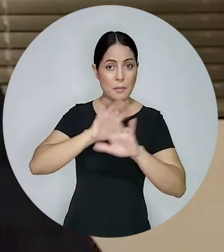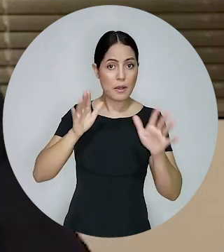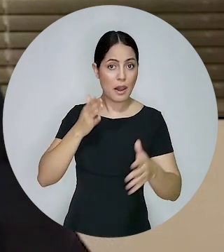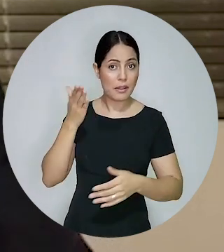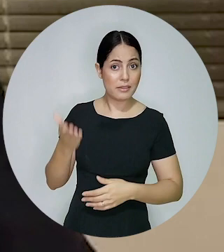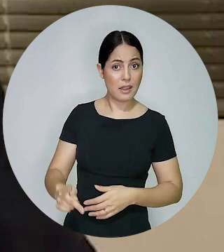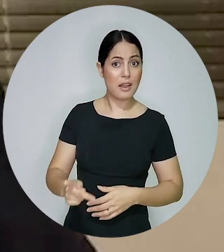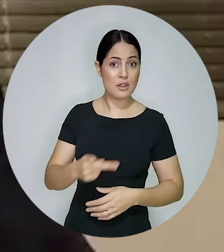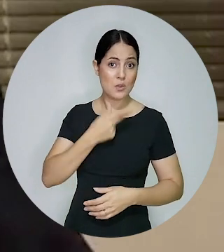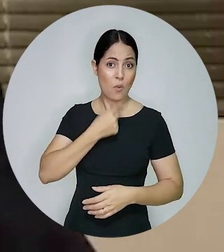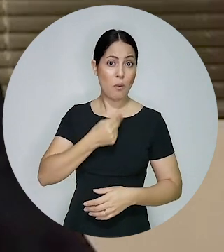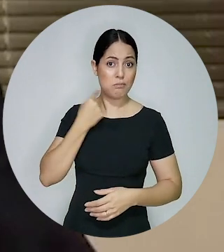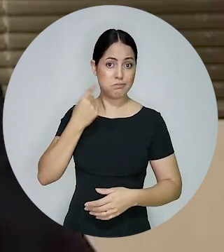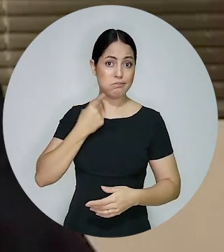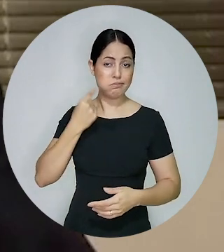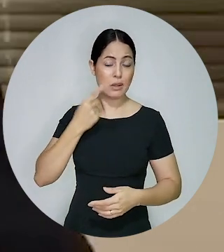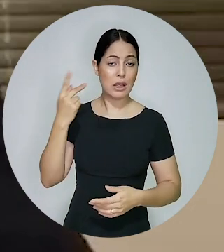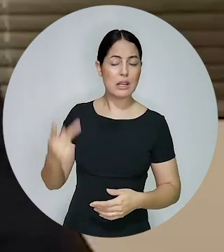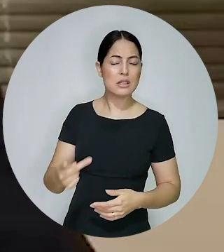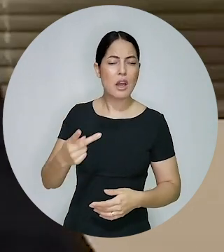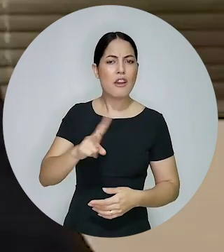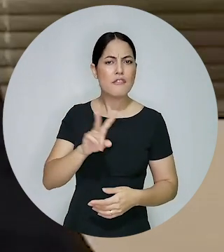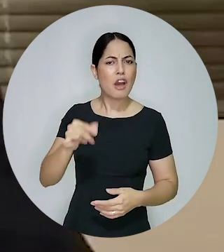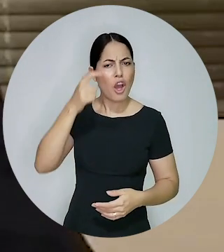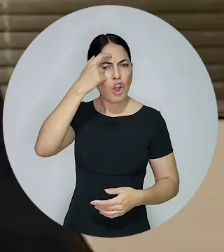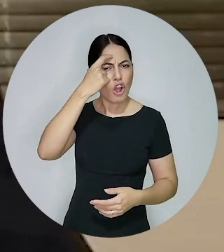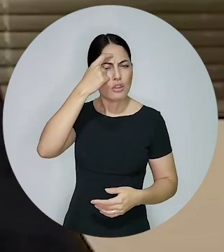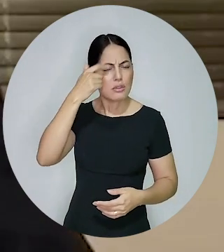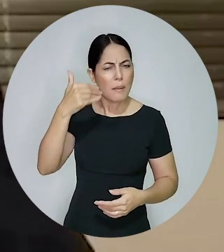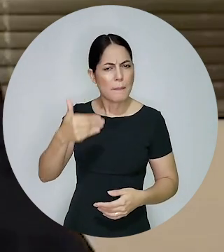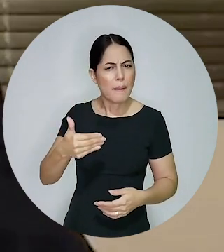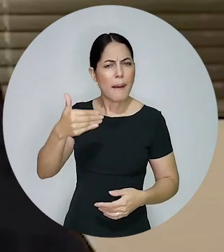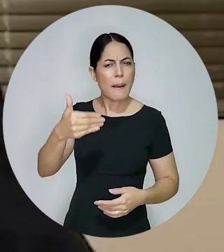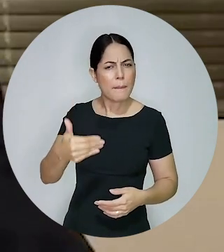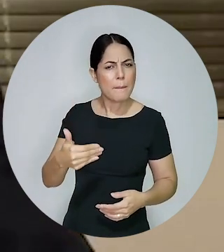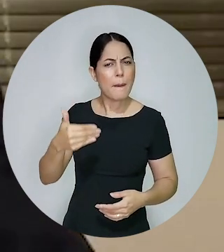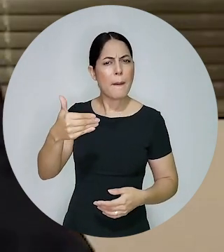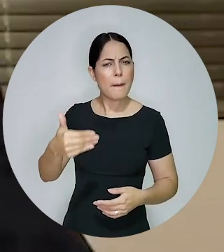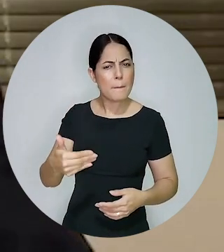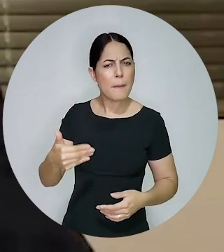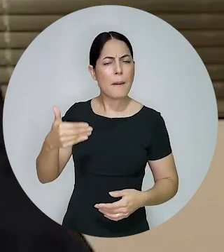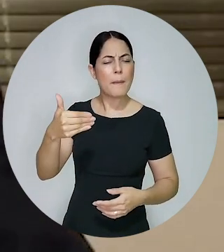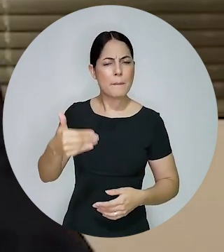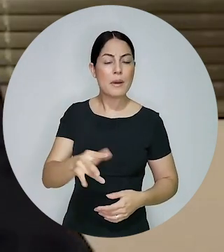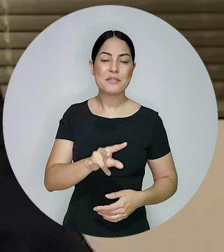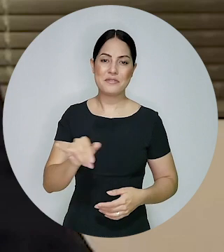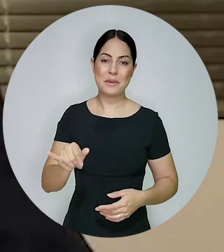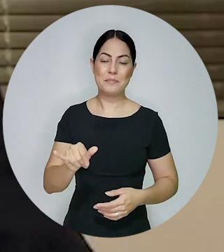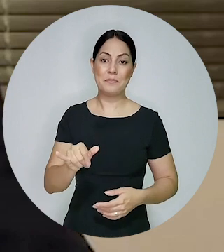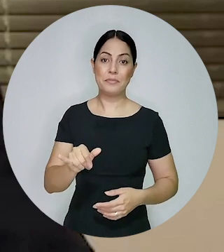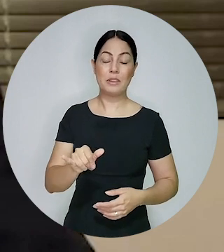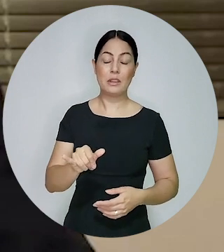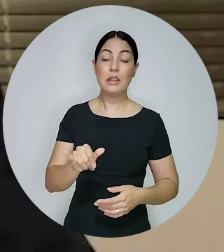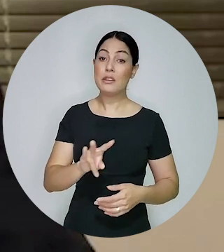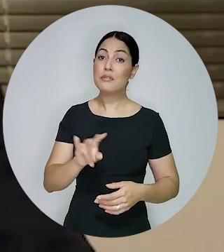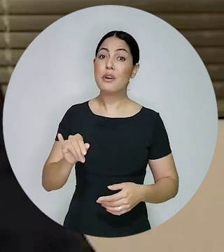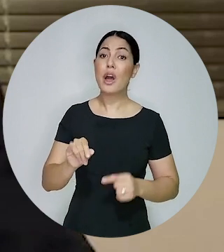pode trazer ao homem, né? No caso dos nossos colegas advogados, uma conscientização e